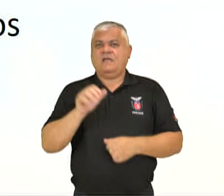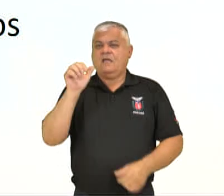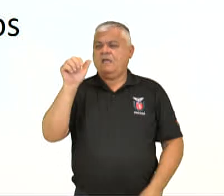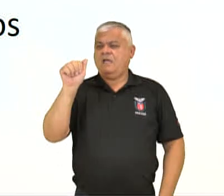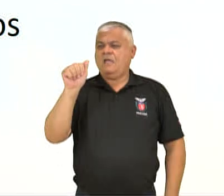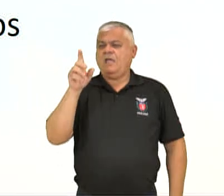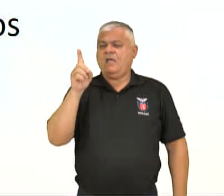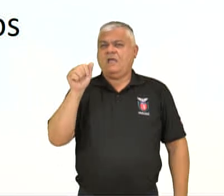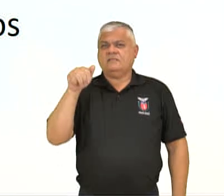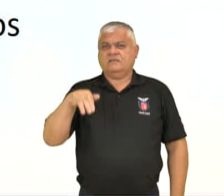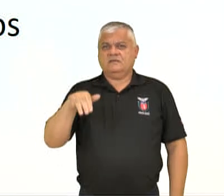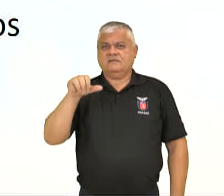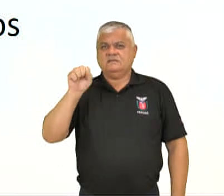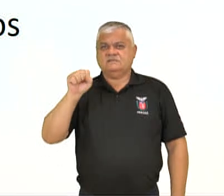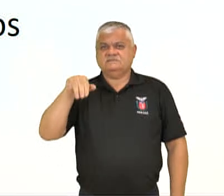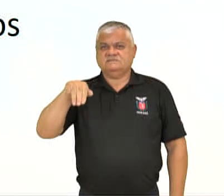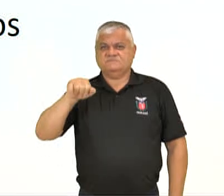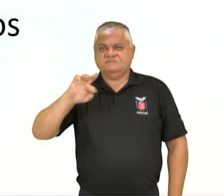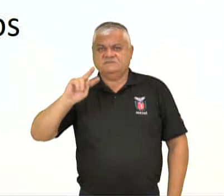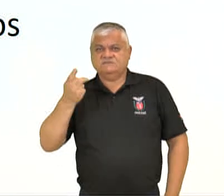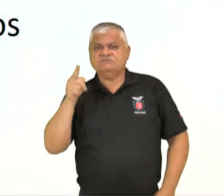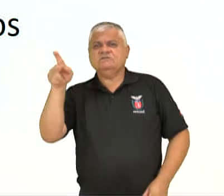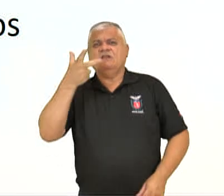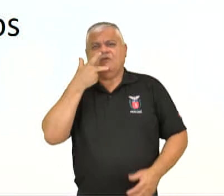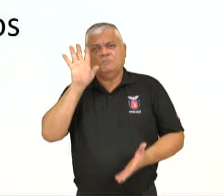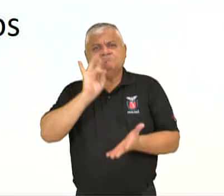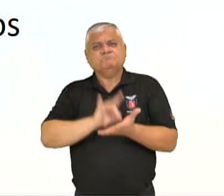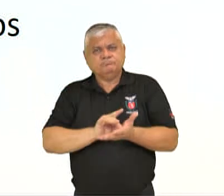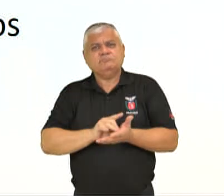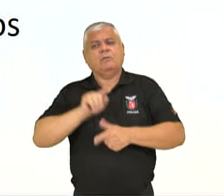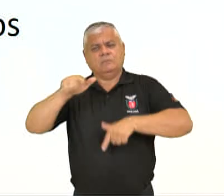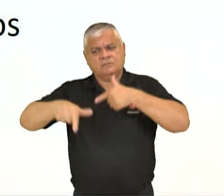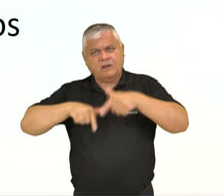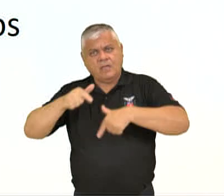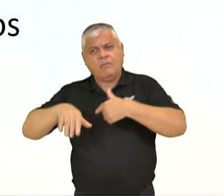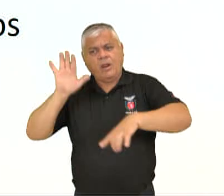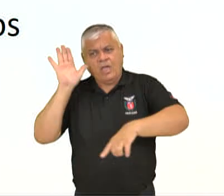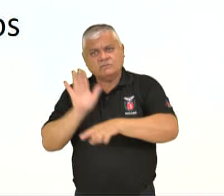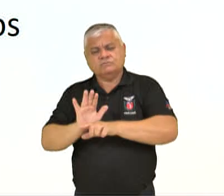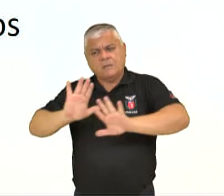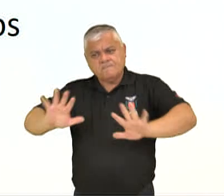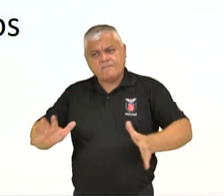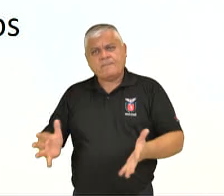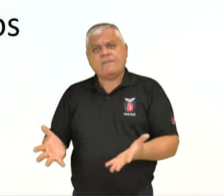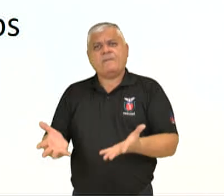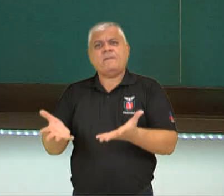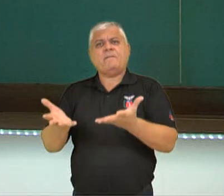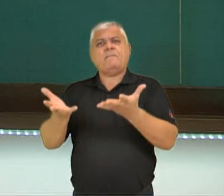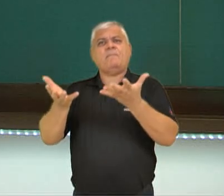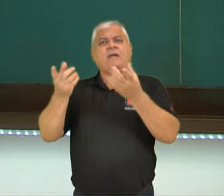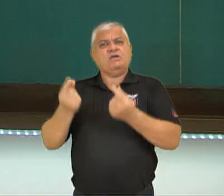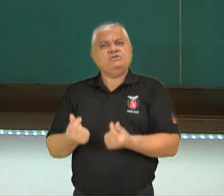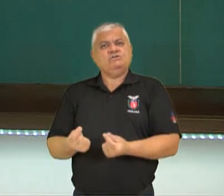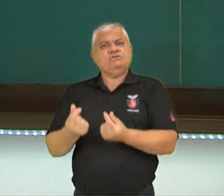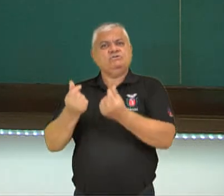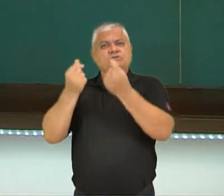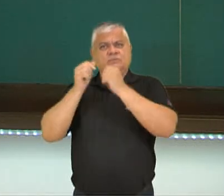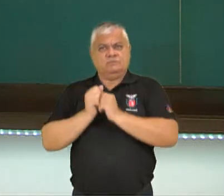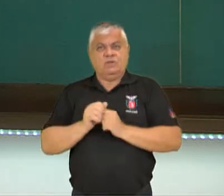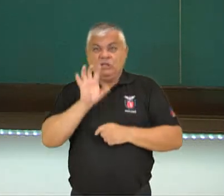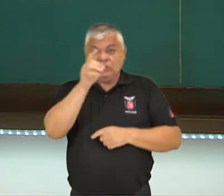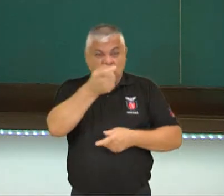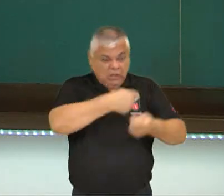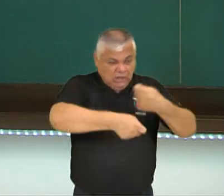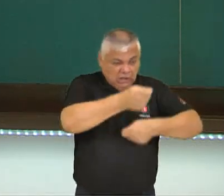ele afirmou que só o trabalho cria riqueza e não o comércio, como acreditavam